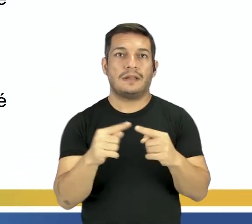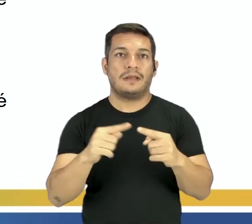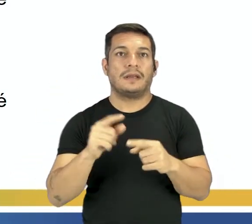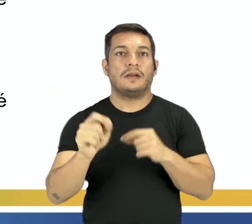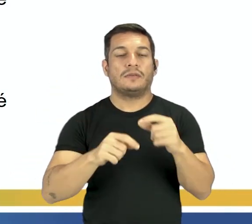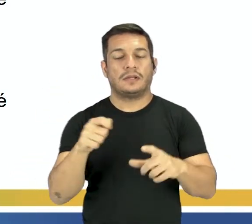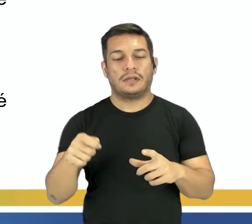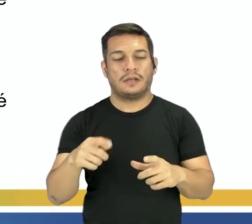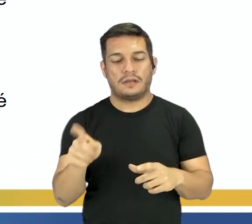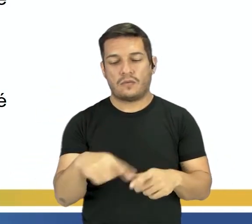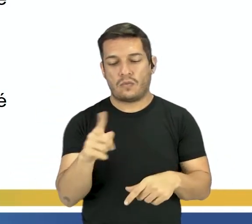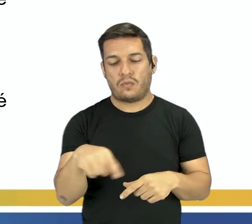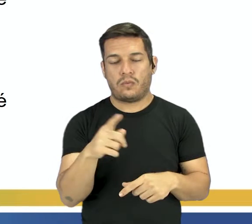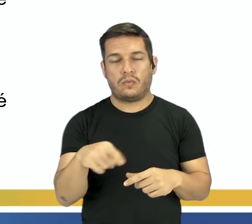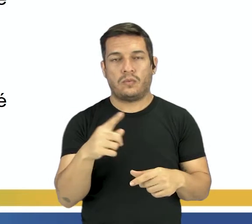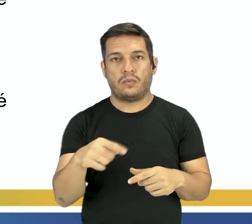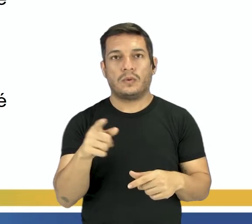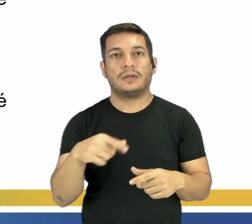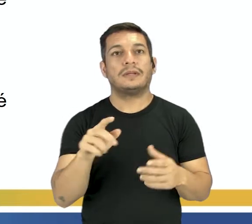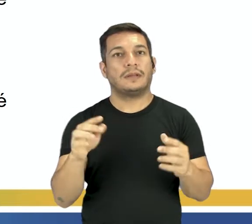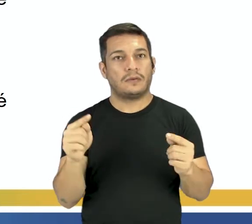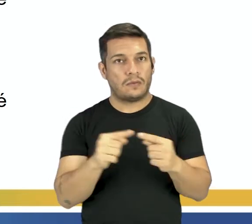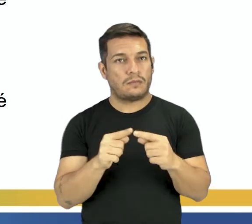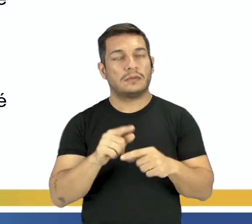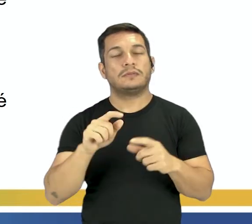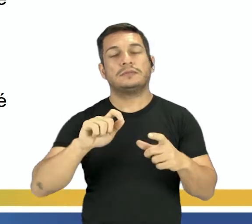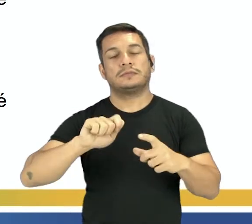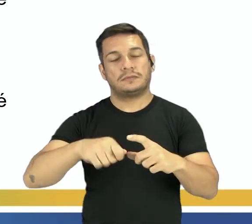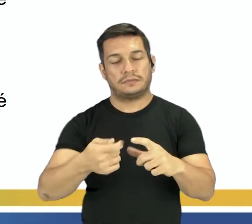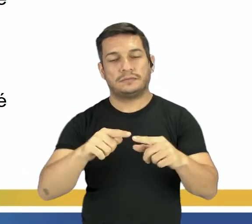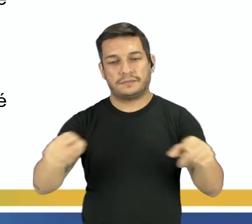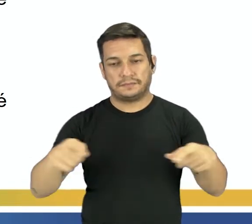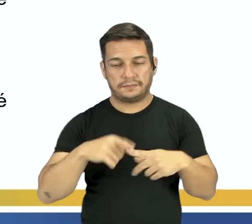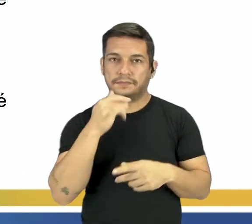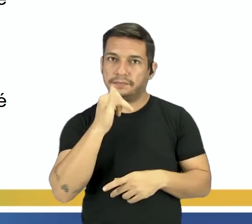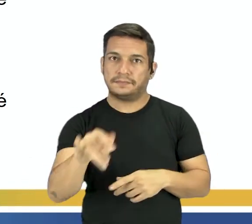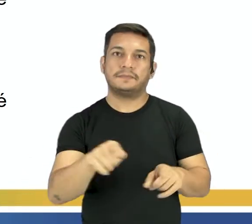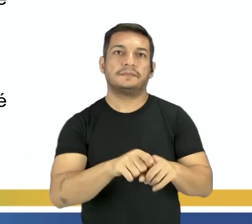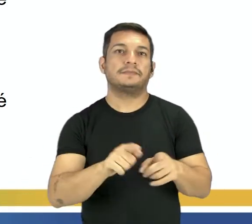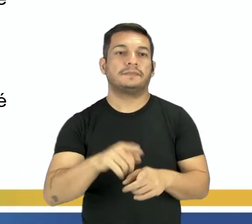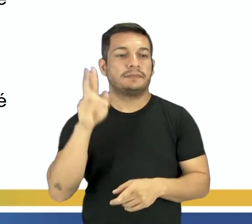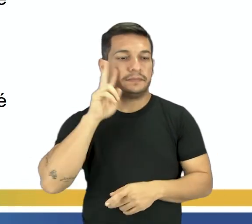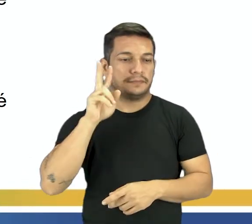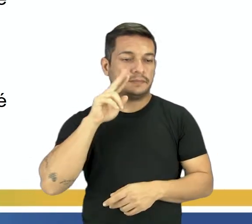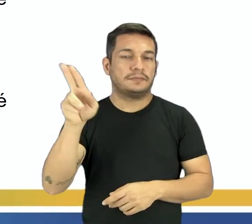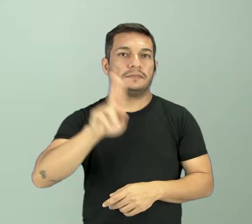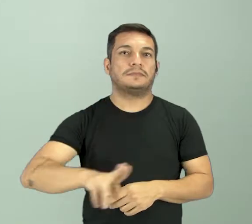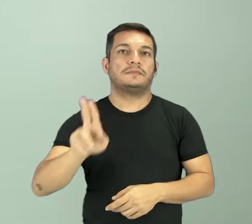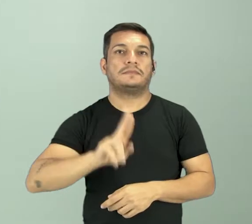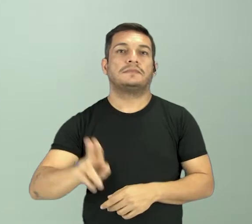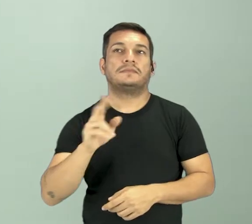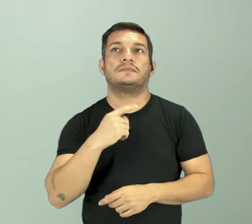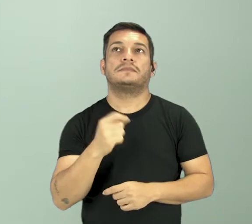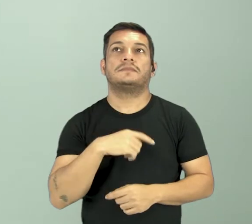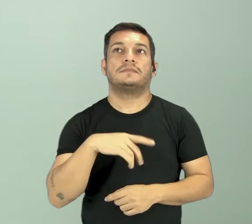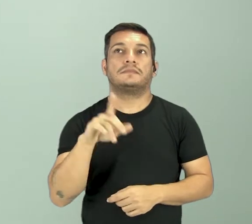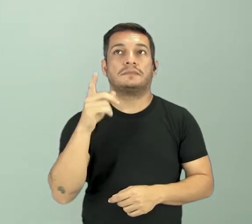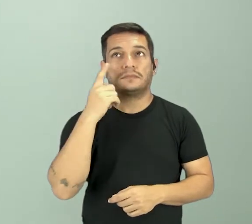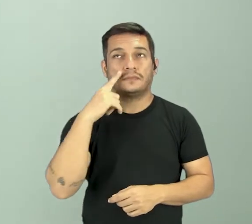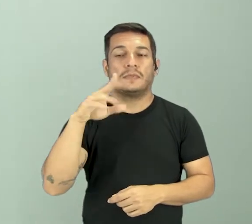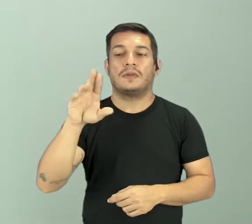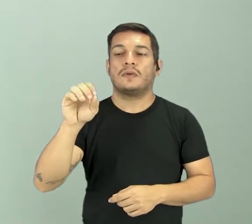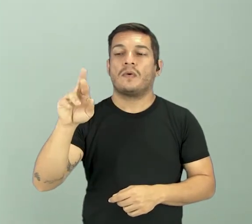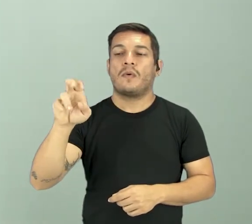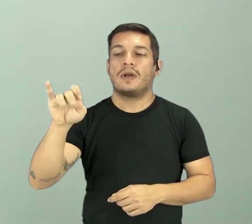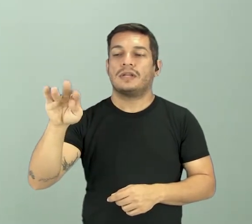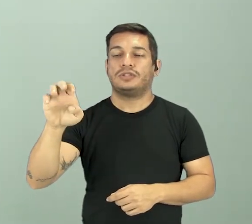eixo gerador de eletricidade. E aí vai ter já a produção da corrente, lembrando, estamos utilizando corrente alternada. O que significa